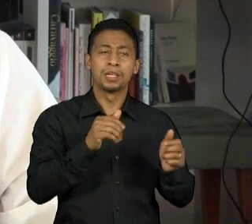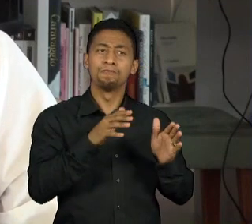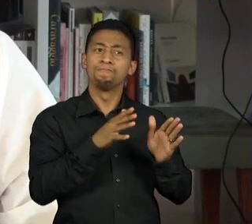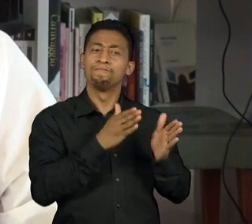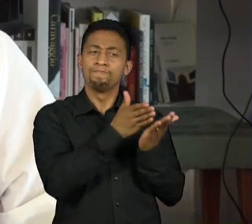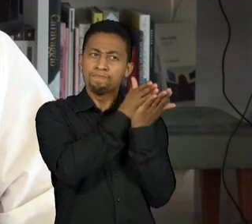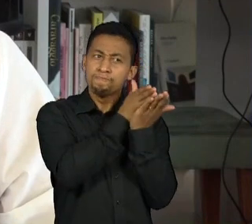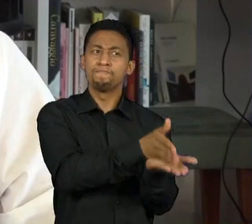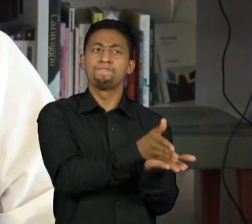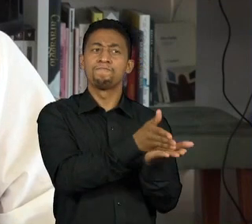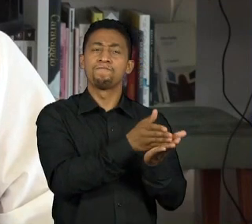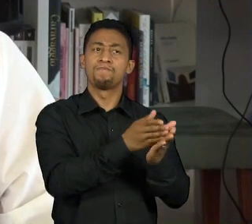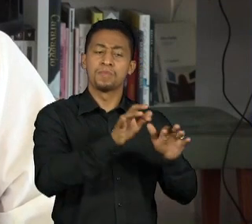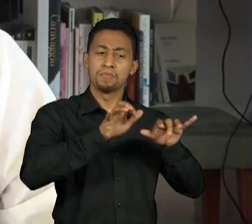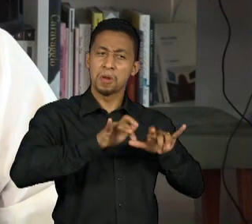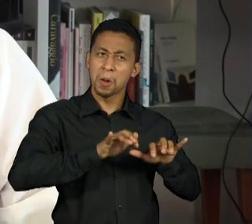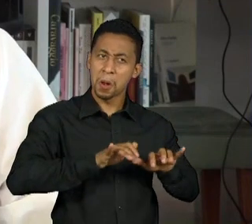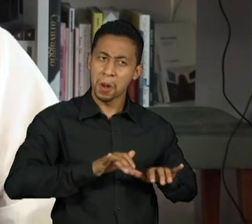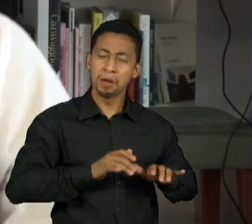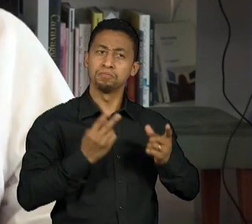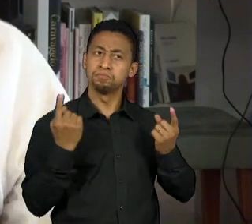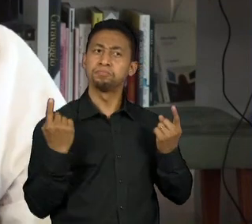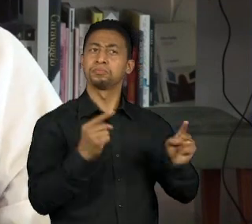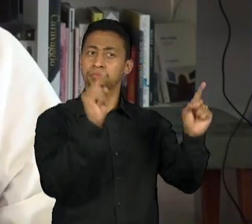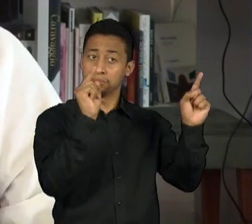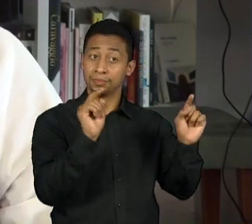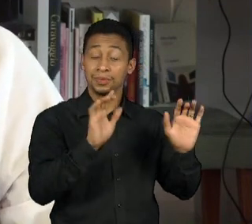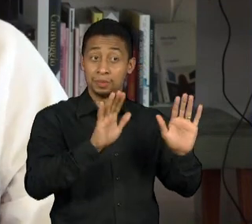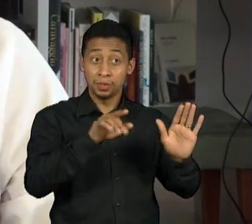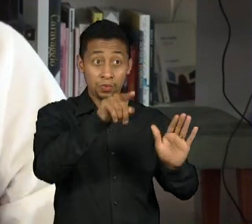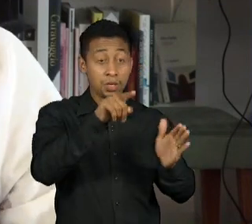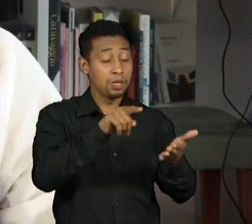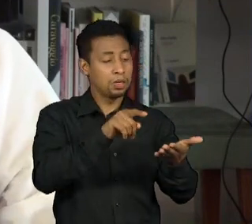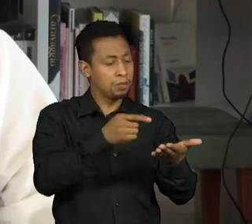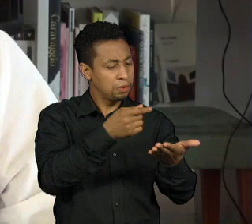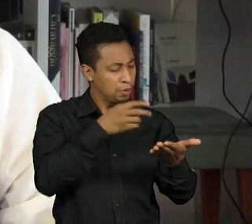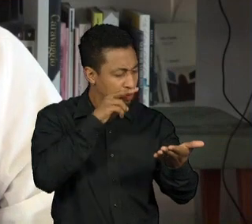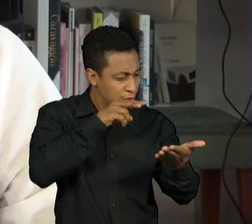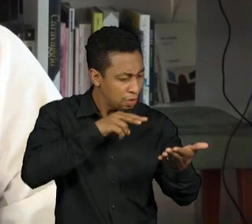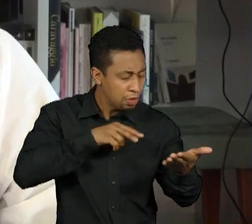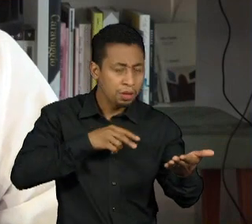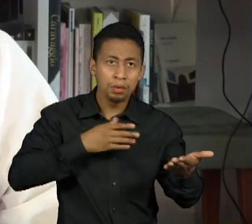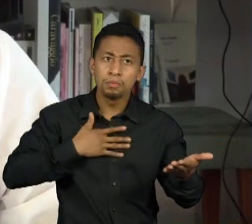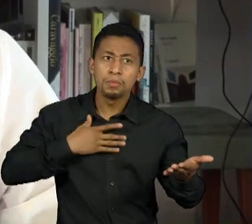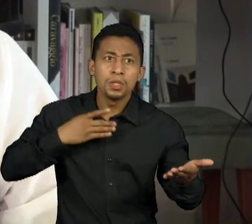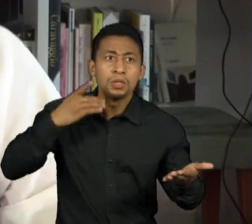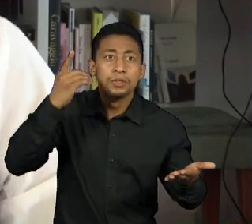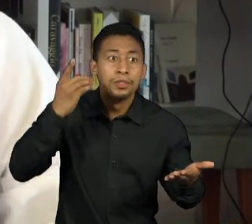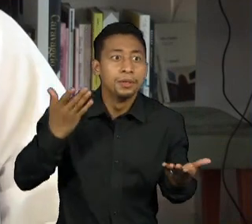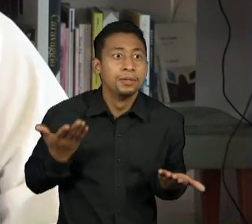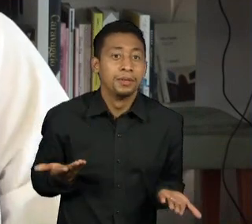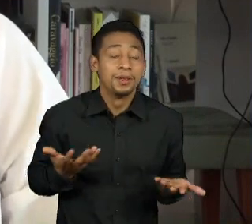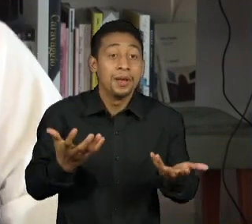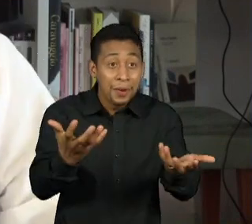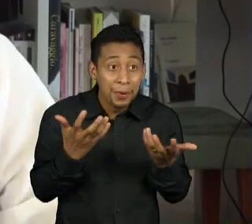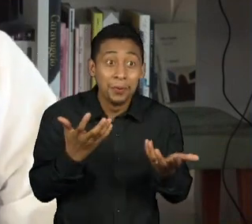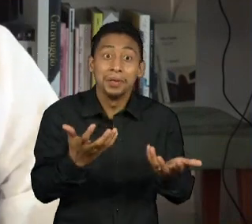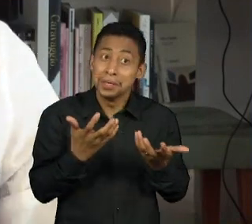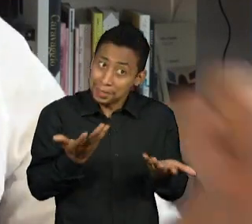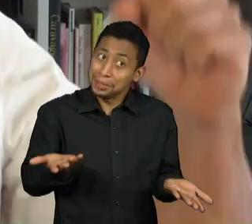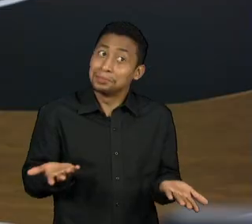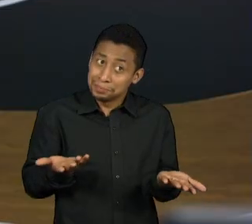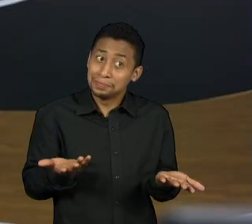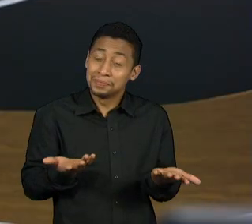assíduo, incrivelmente, e ao escrever e eu falava, meu Deus, eu queria ter uma profissão que me